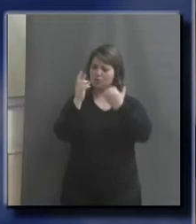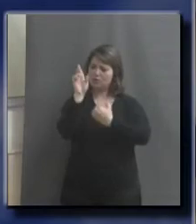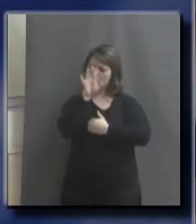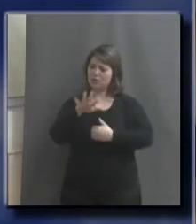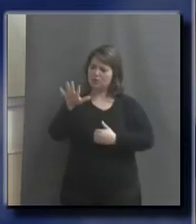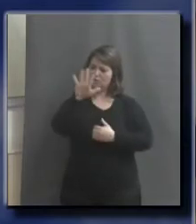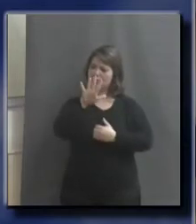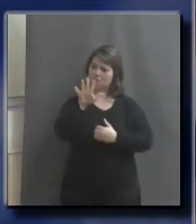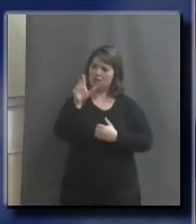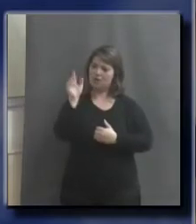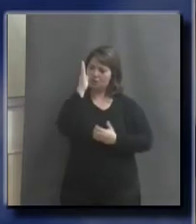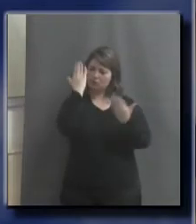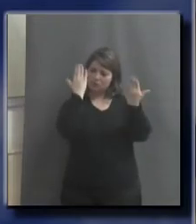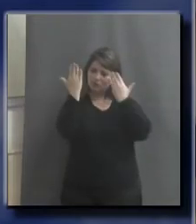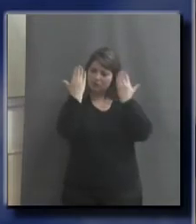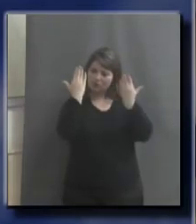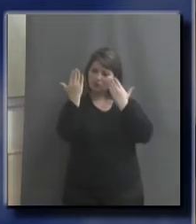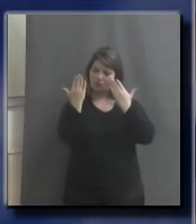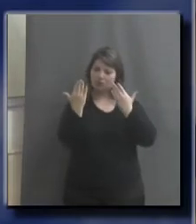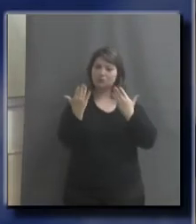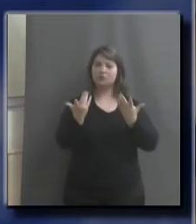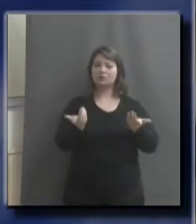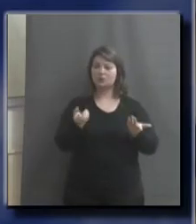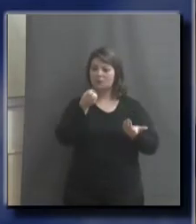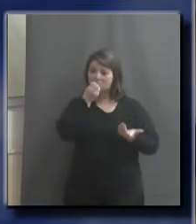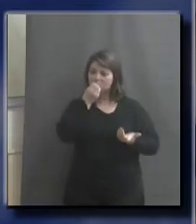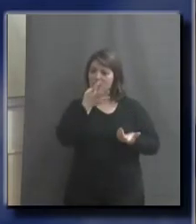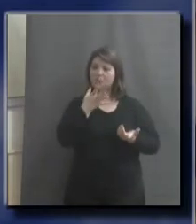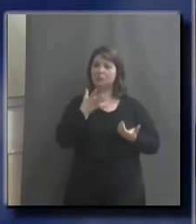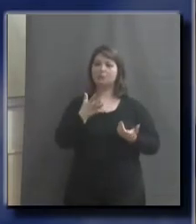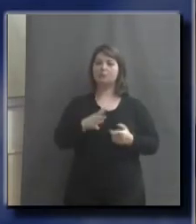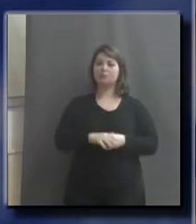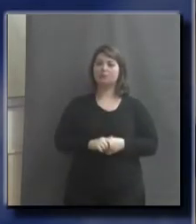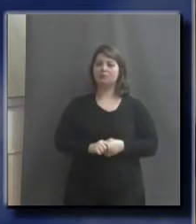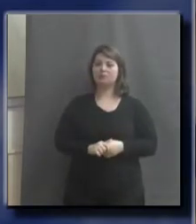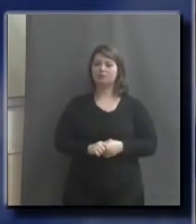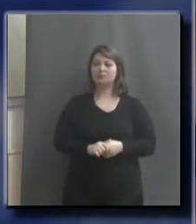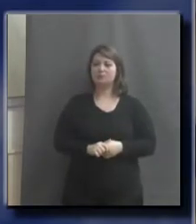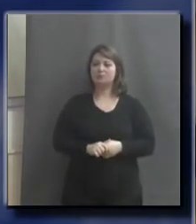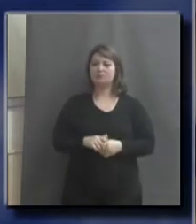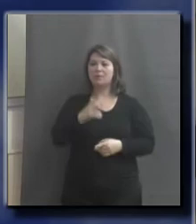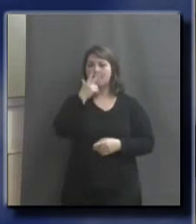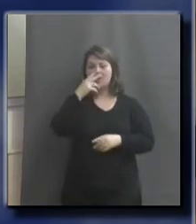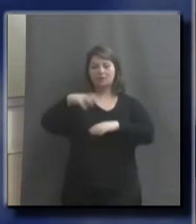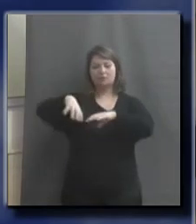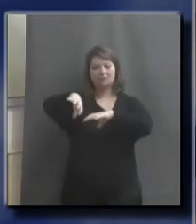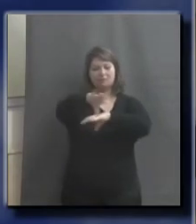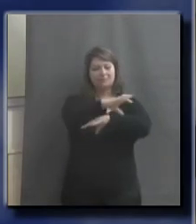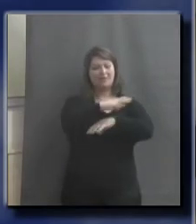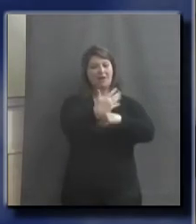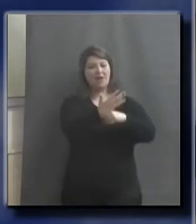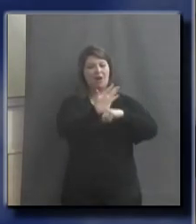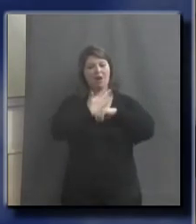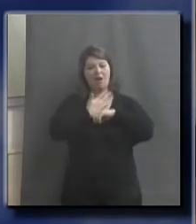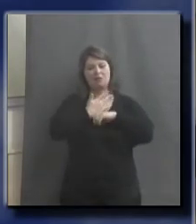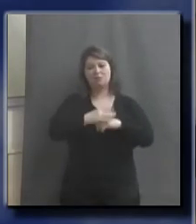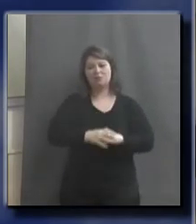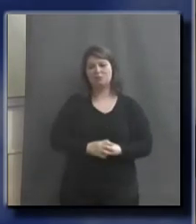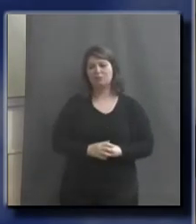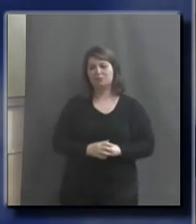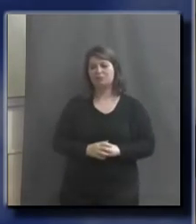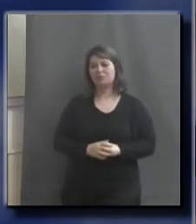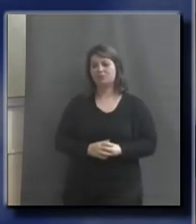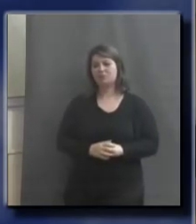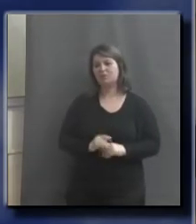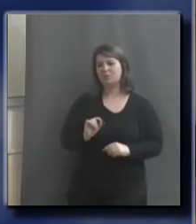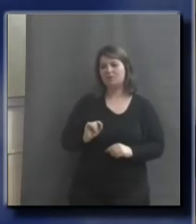na diversidade da psicologia expressa em inúmeras entidades, né, com